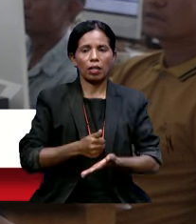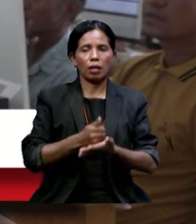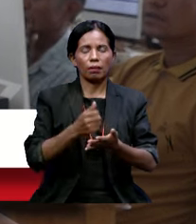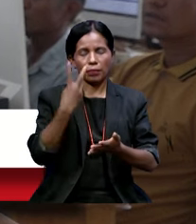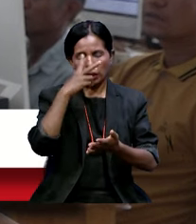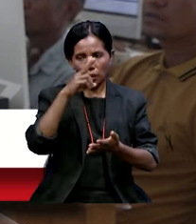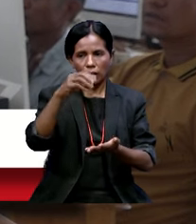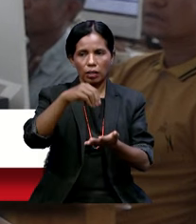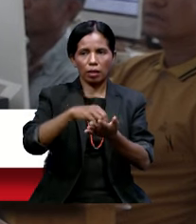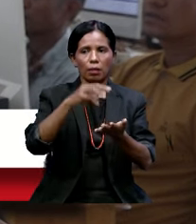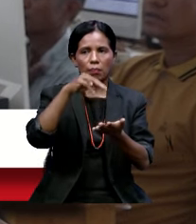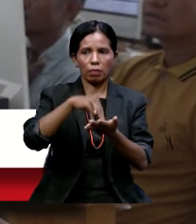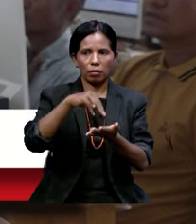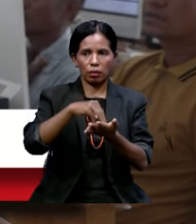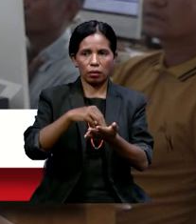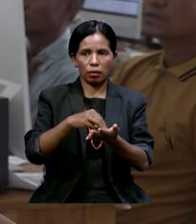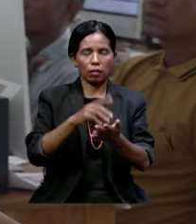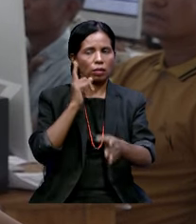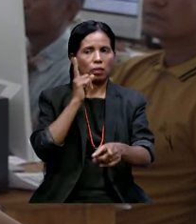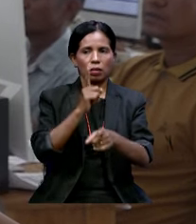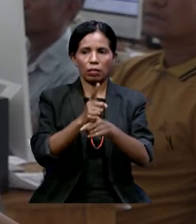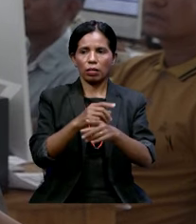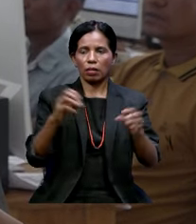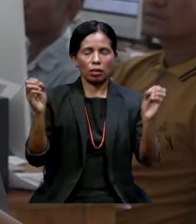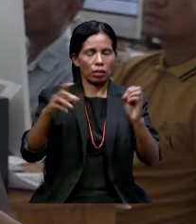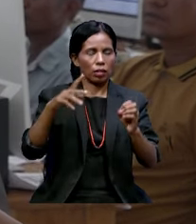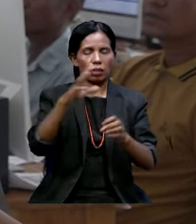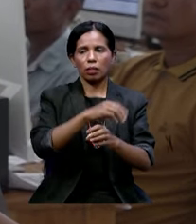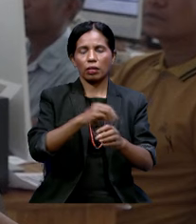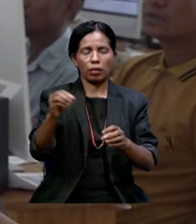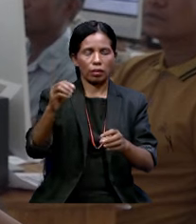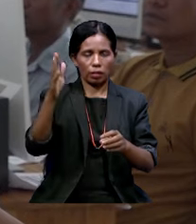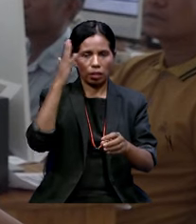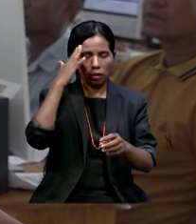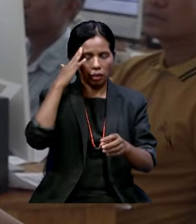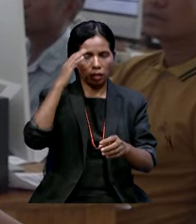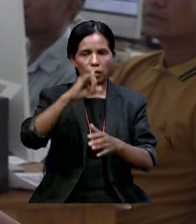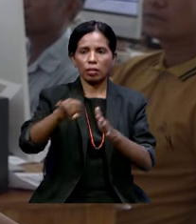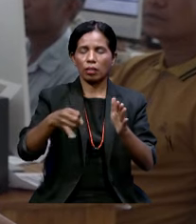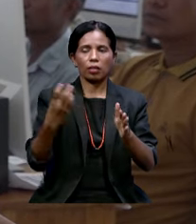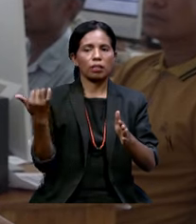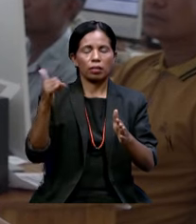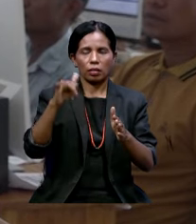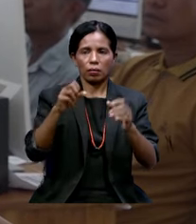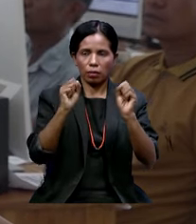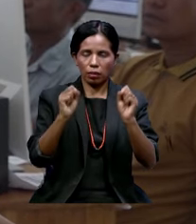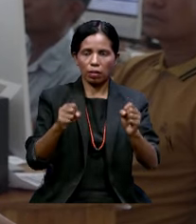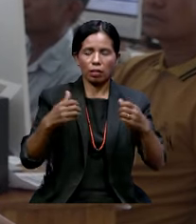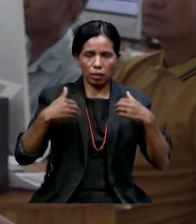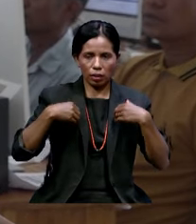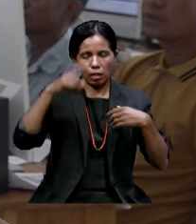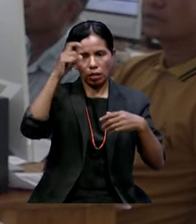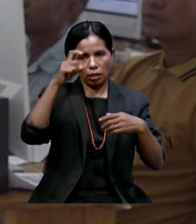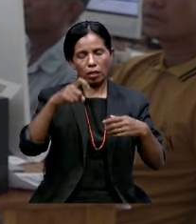tau de matéria ne beka área loos de ne la iha conhecimento gerais, bazar ne, com certeza, siramos tenge conhecimento ba ida